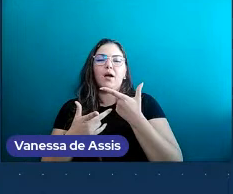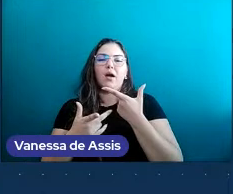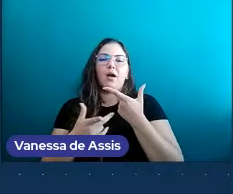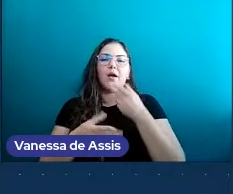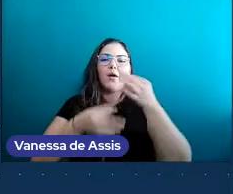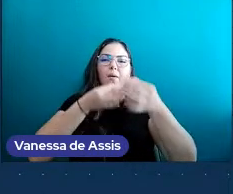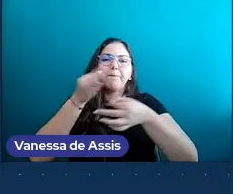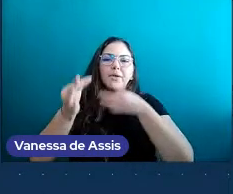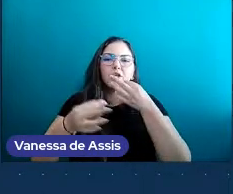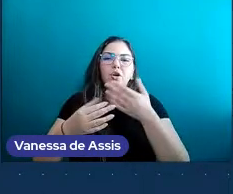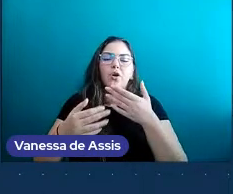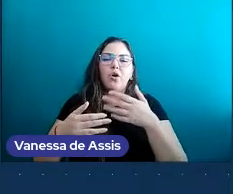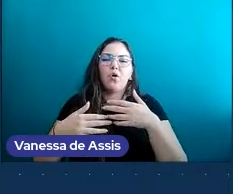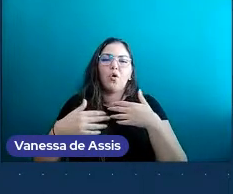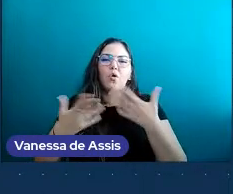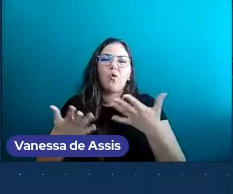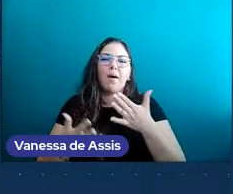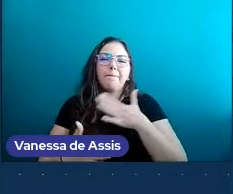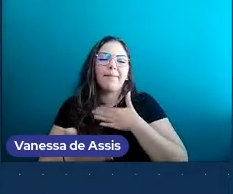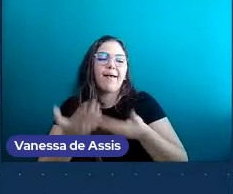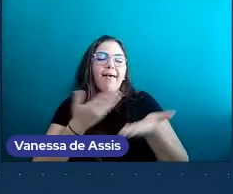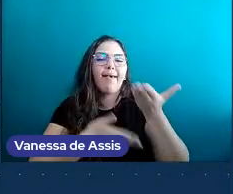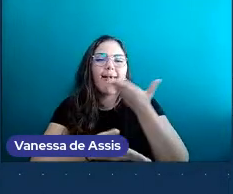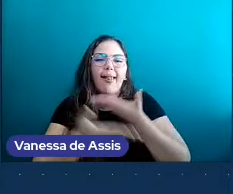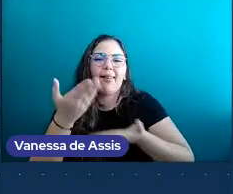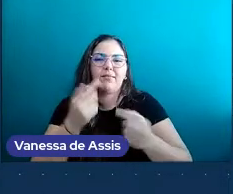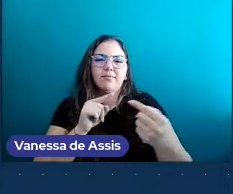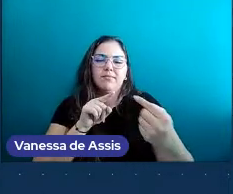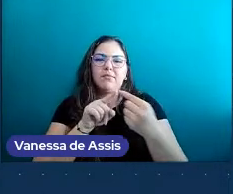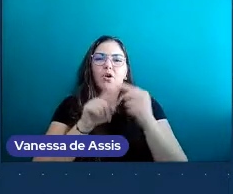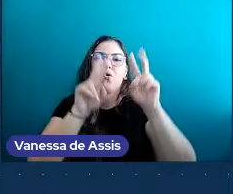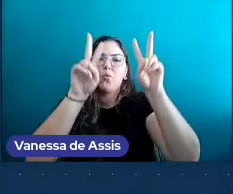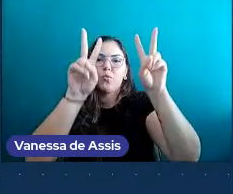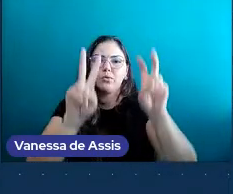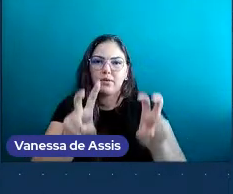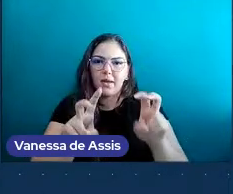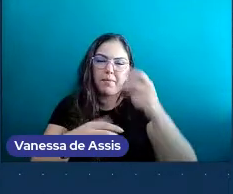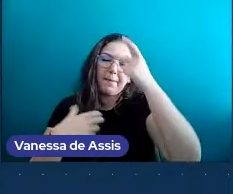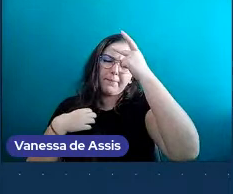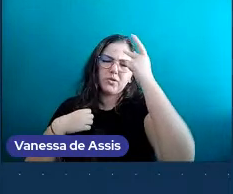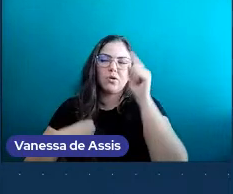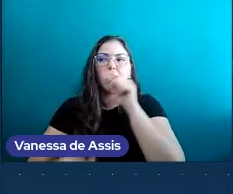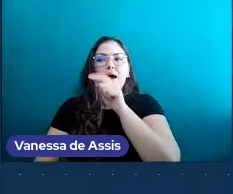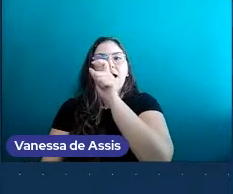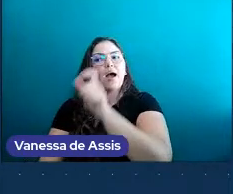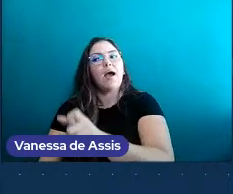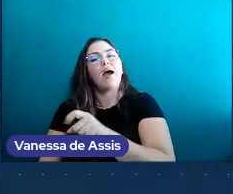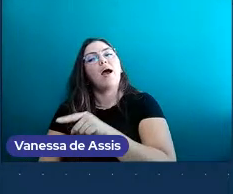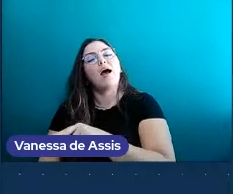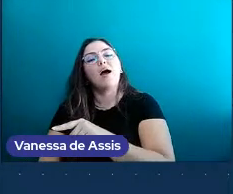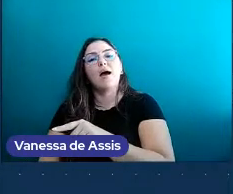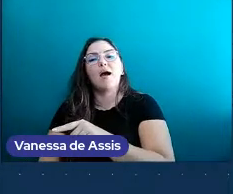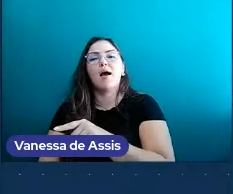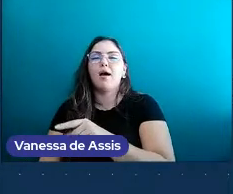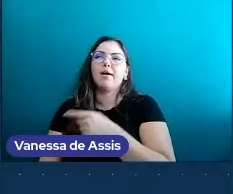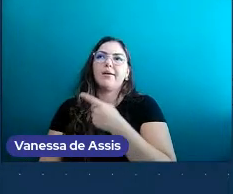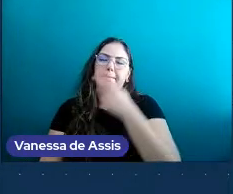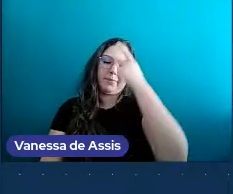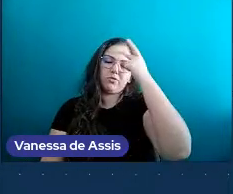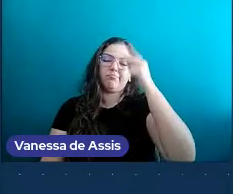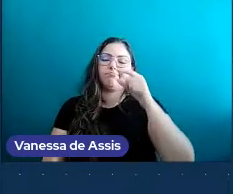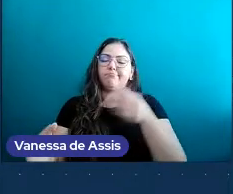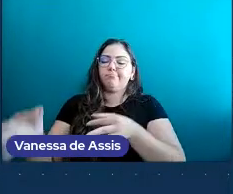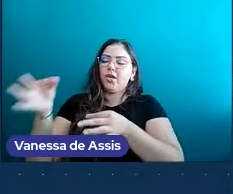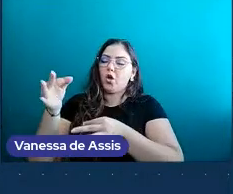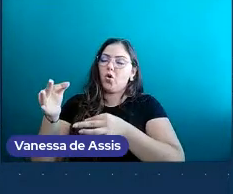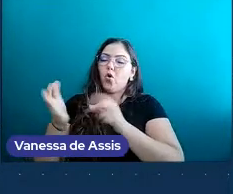de pesquisa, para que a pessoa leitora desse artigo consiga, opa, ele tinha esse tipo de, no meu